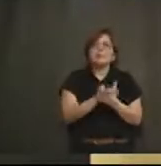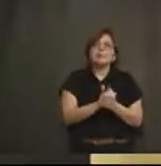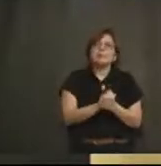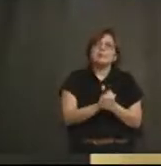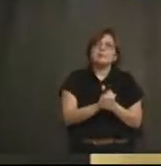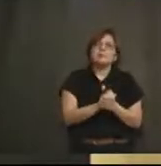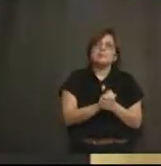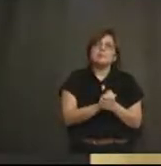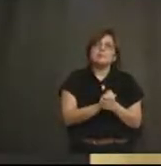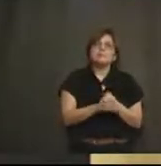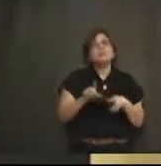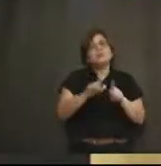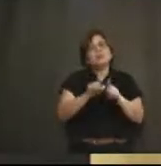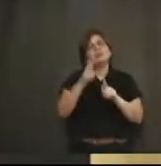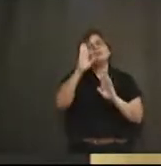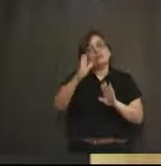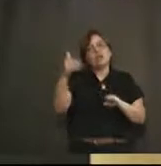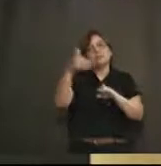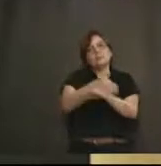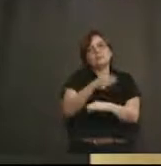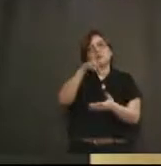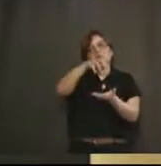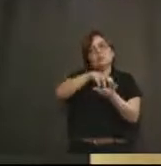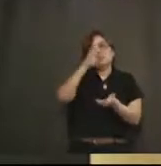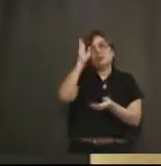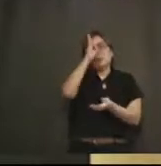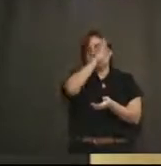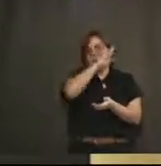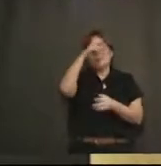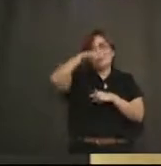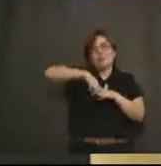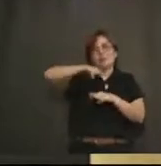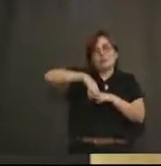do Centro Acadêmico de Matemática.